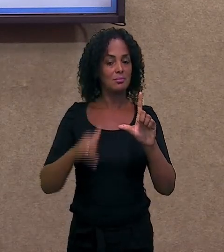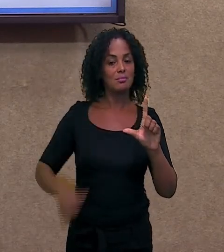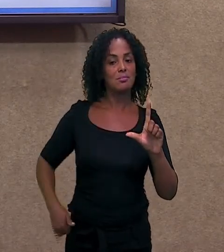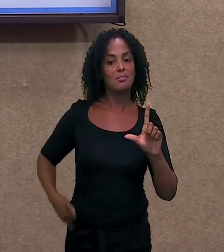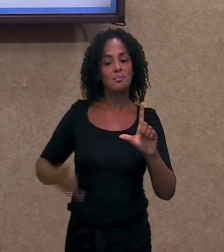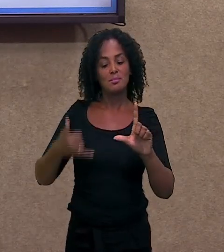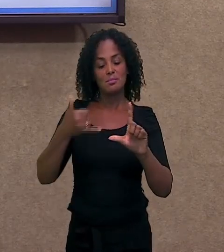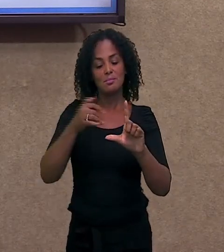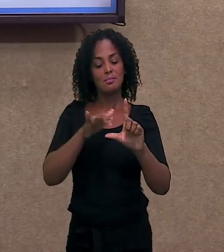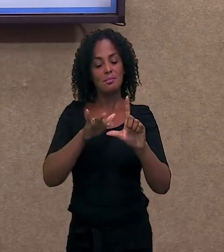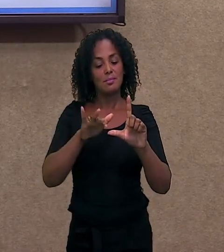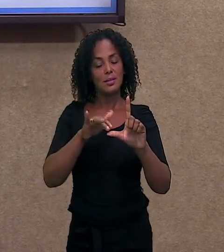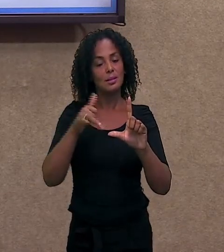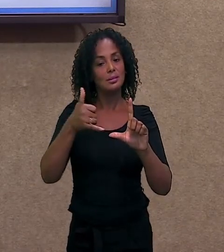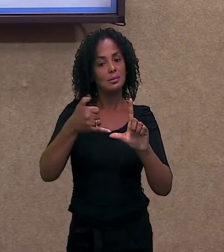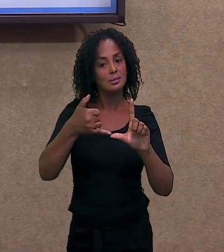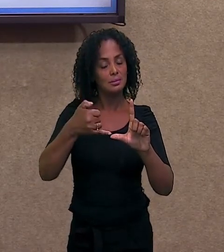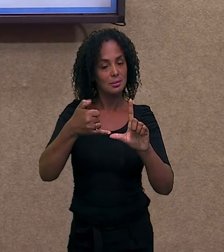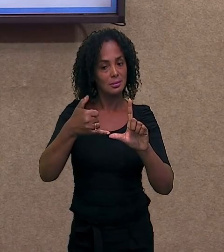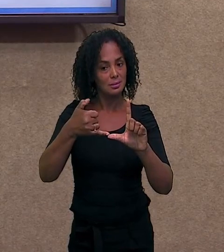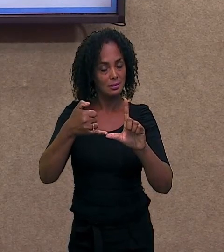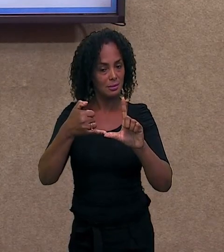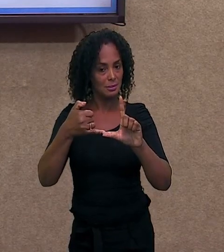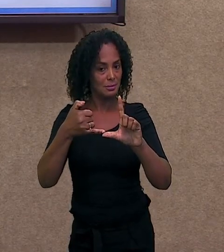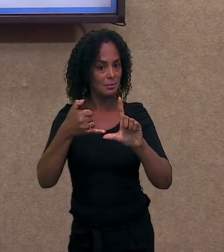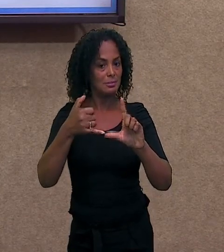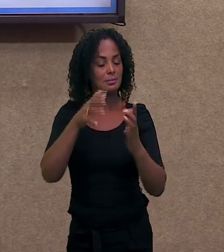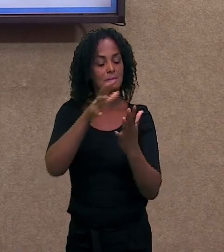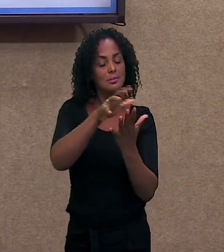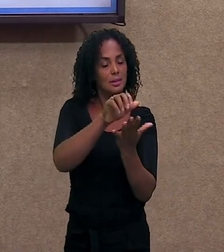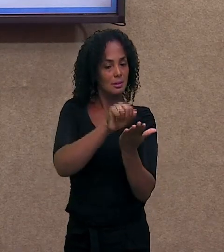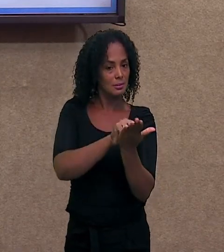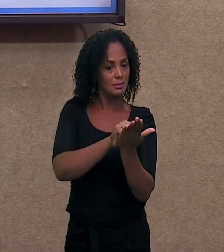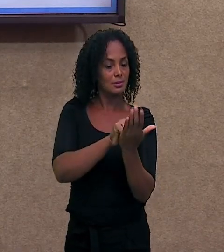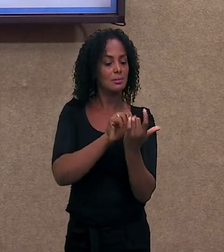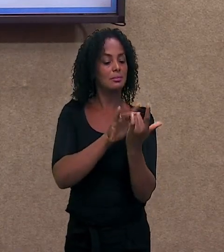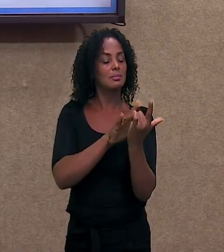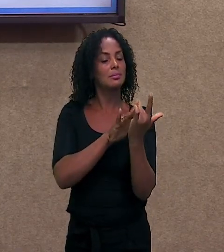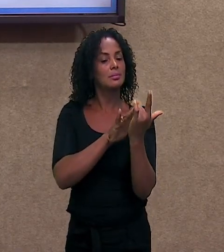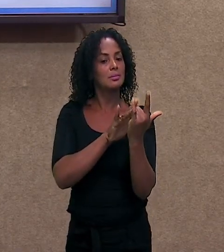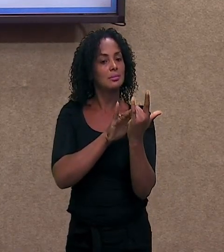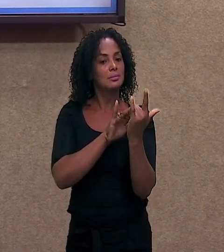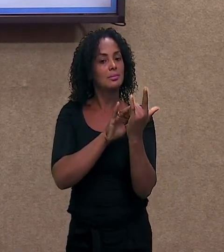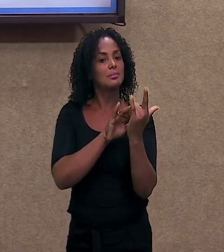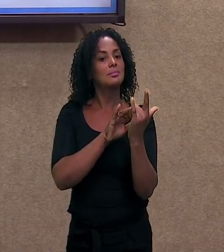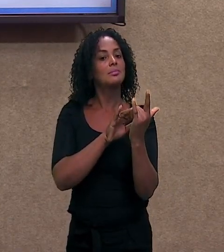câmera do seu celular na imagem que aparece no canto da tela. Se inscreva em nosso canal do